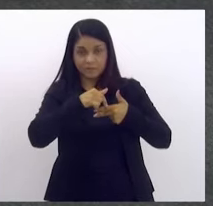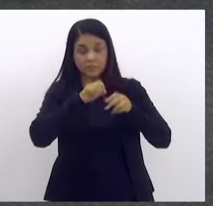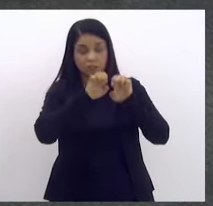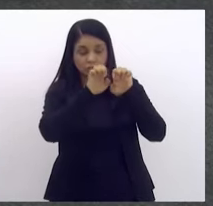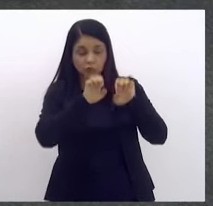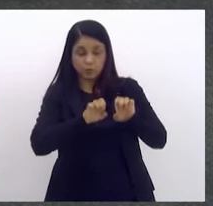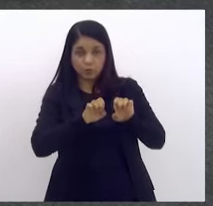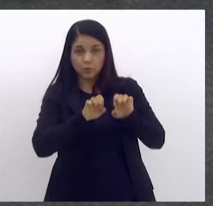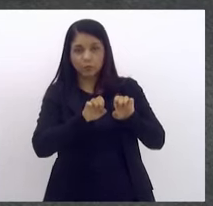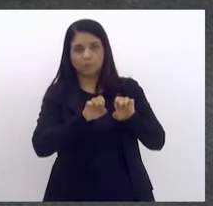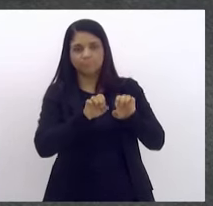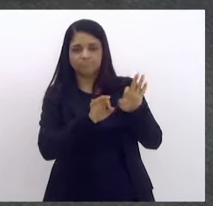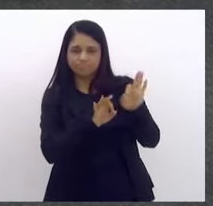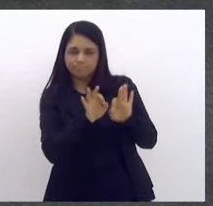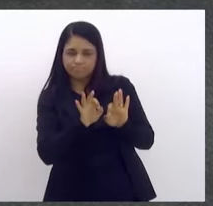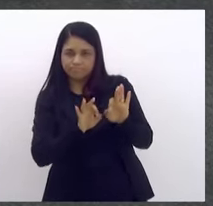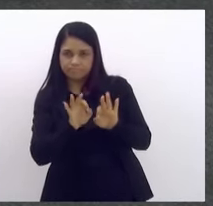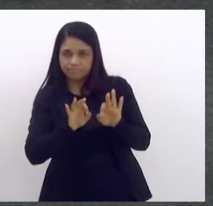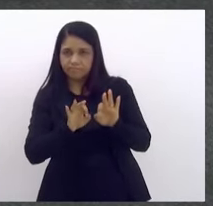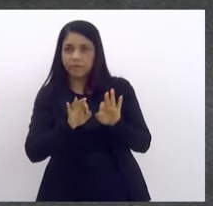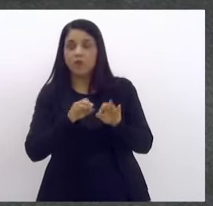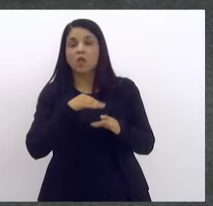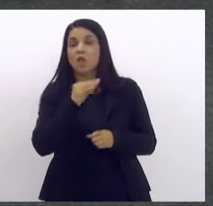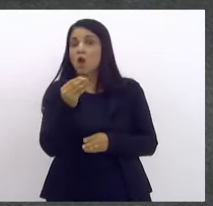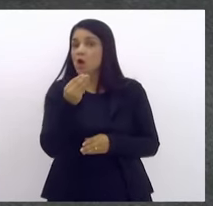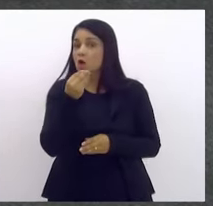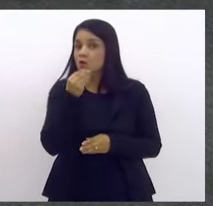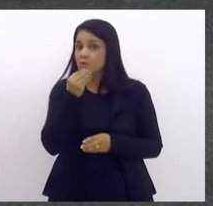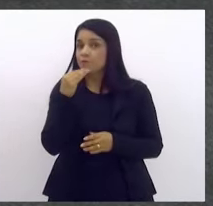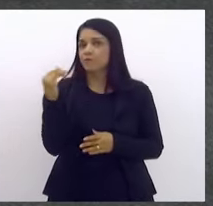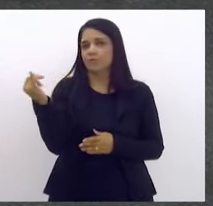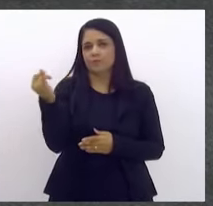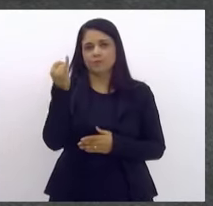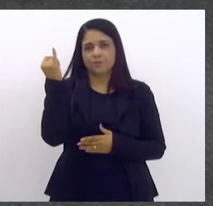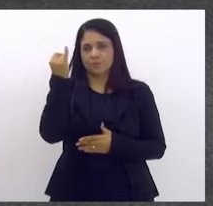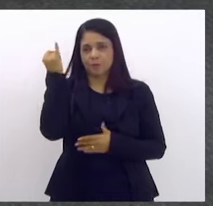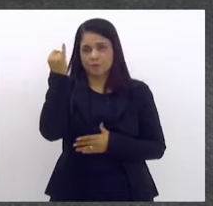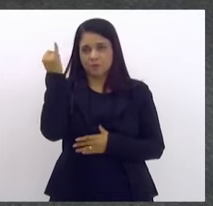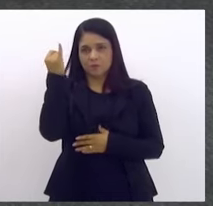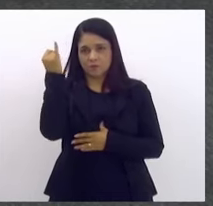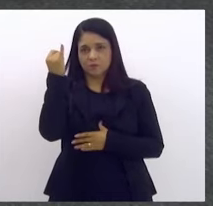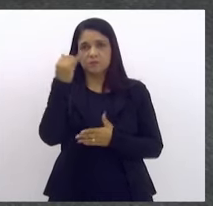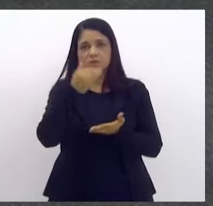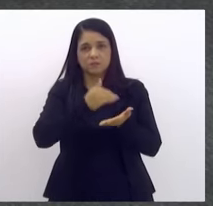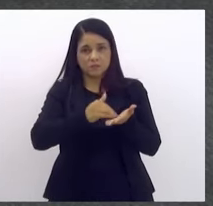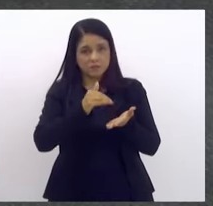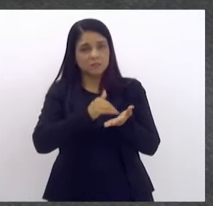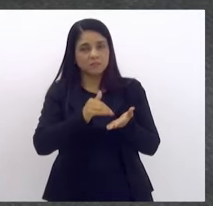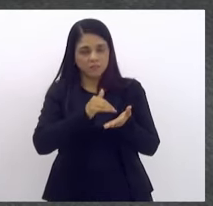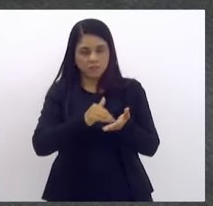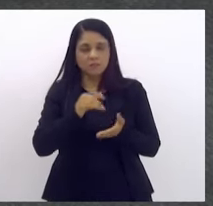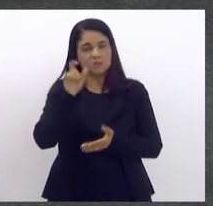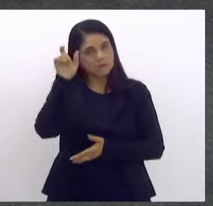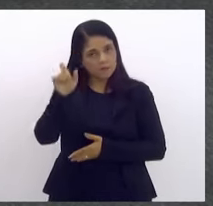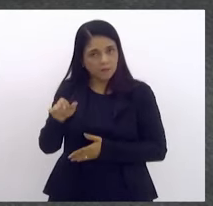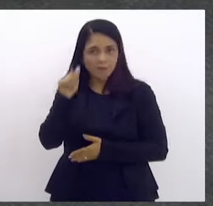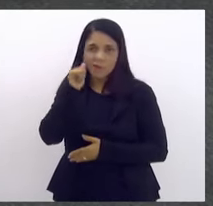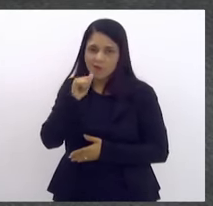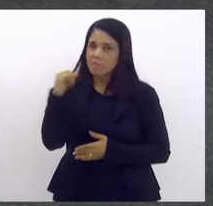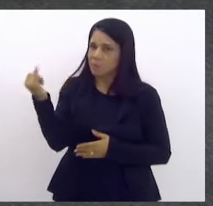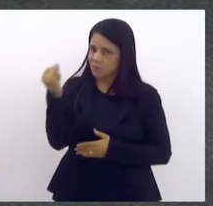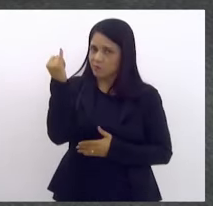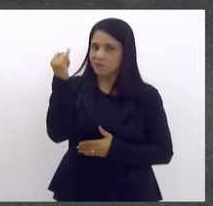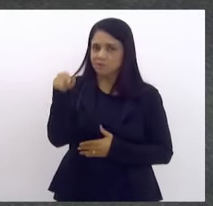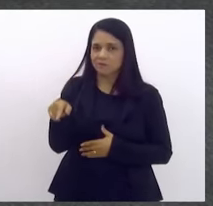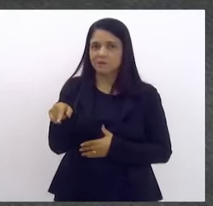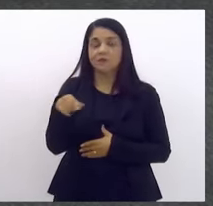estrutura. É óbvio que é muito importante ter uma Secretaria da Mulher. É óbvio que